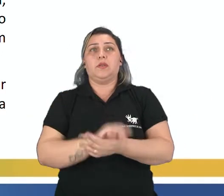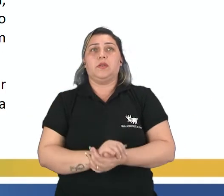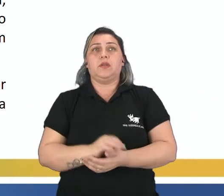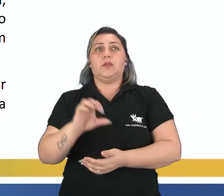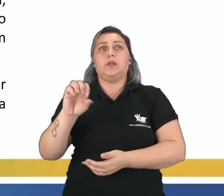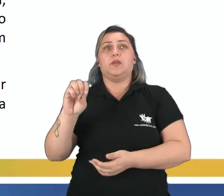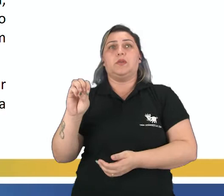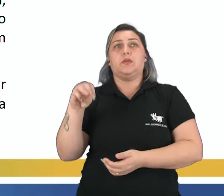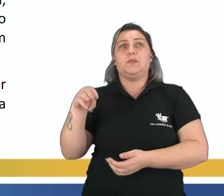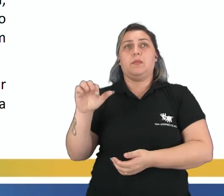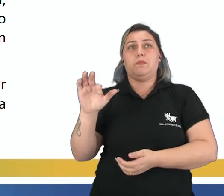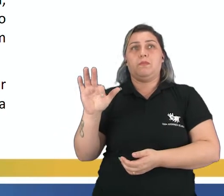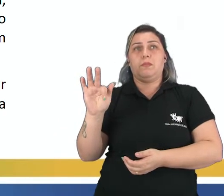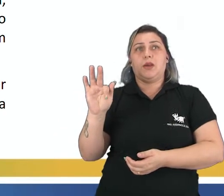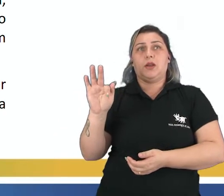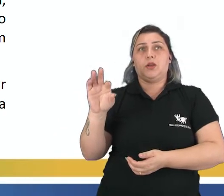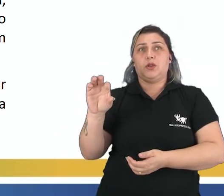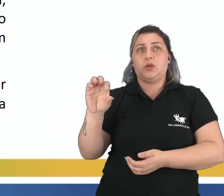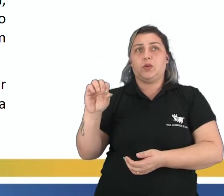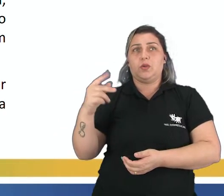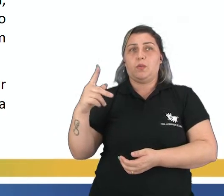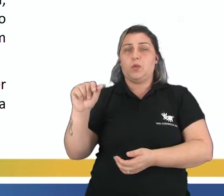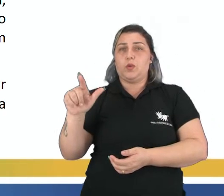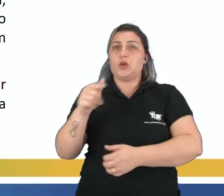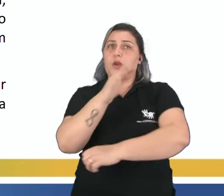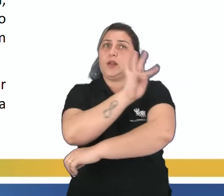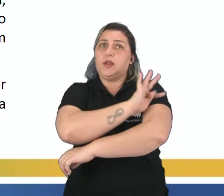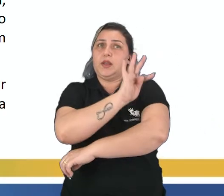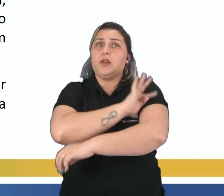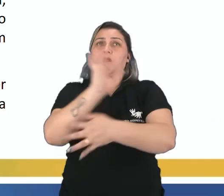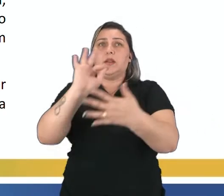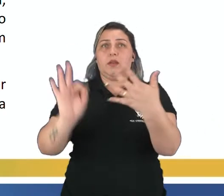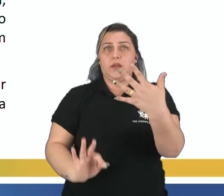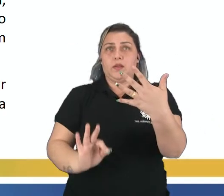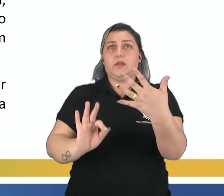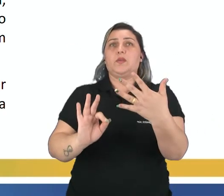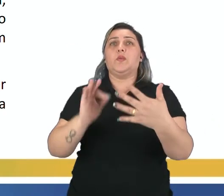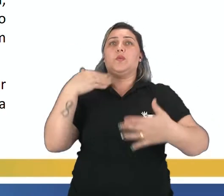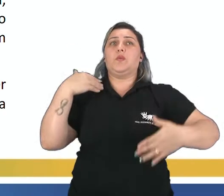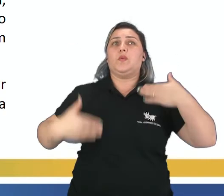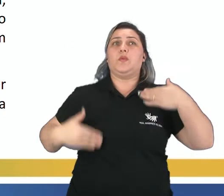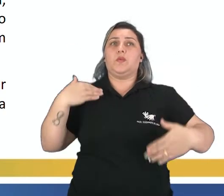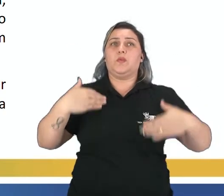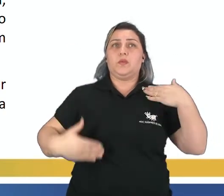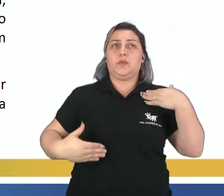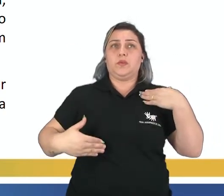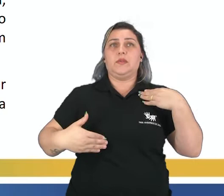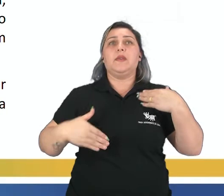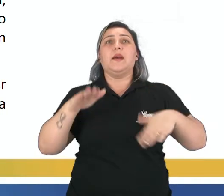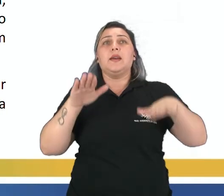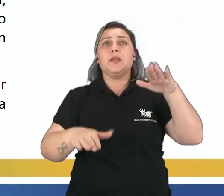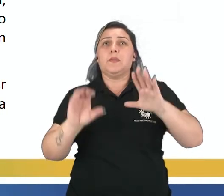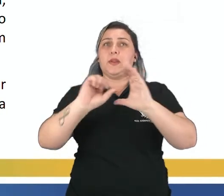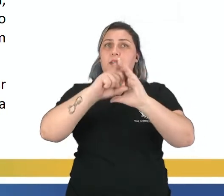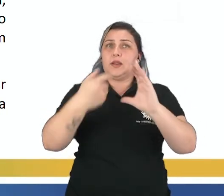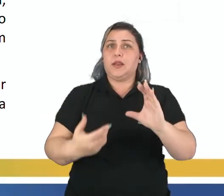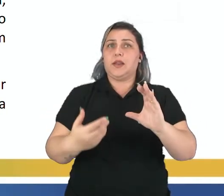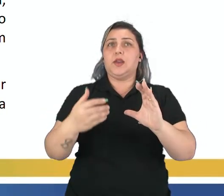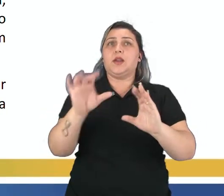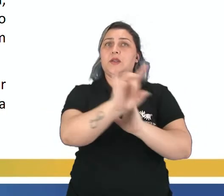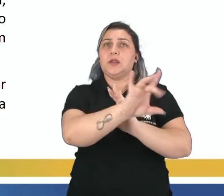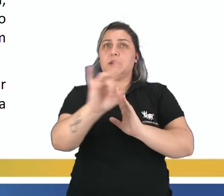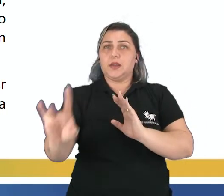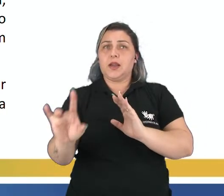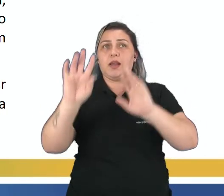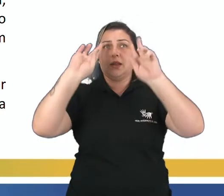A somatotipologia é uma técnica classificatória da composição corporal humana de acordo com